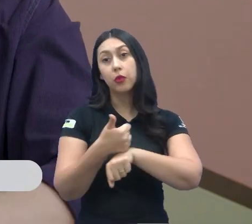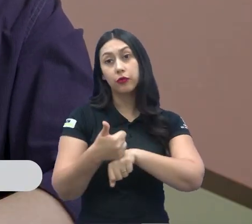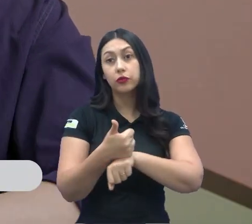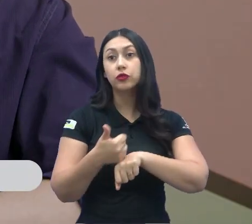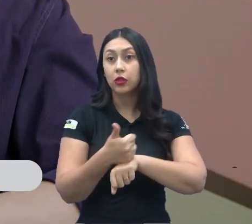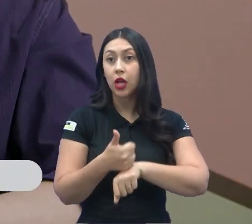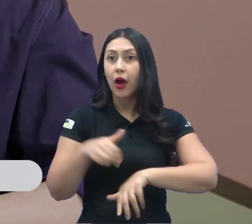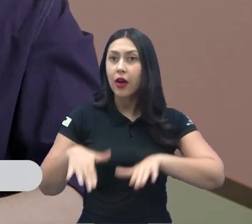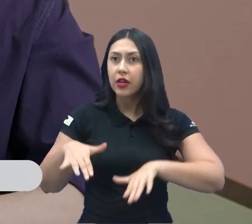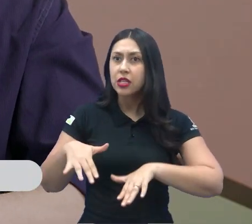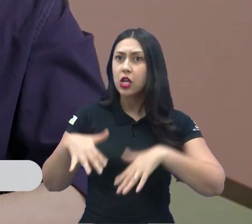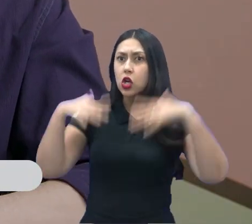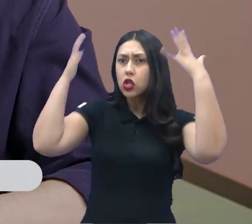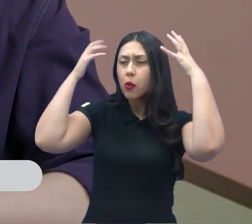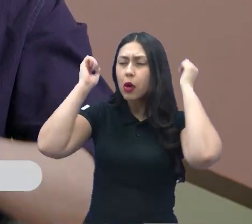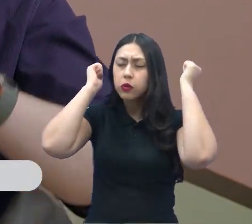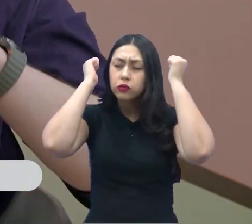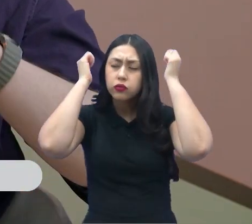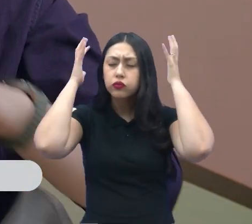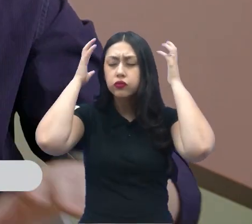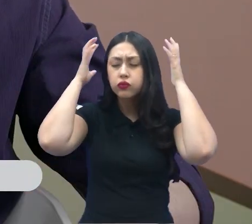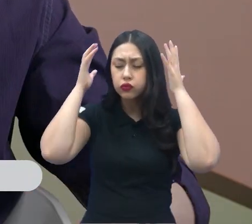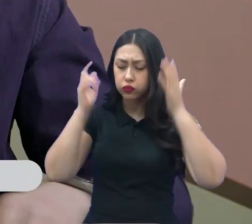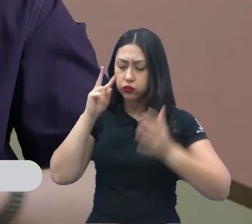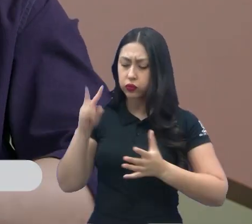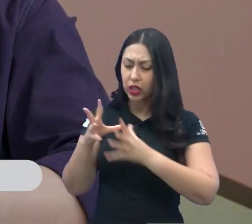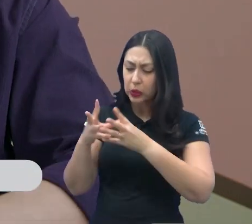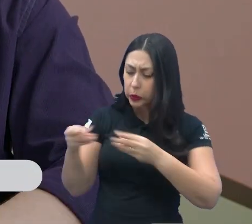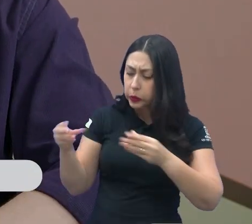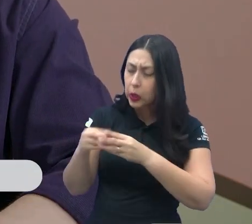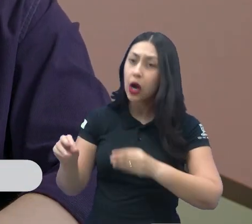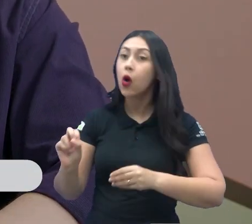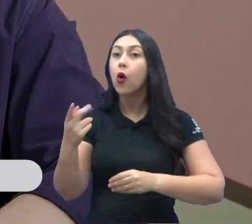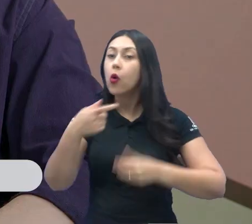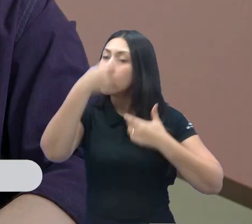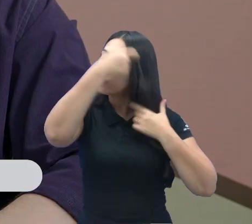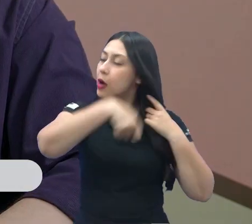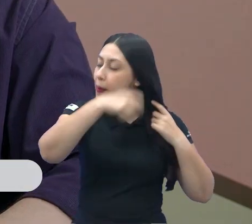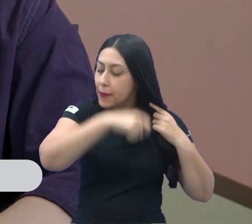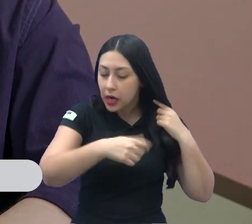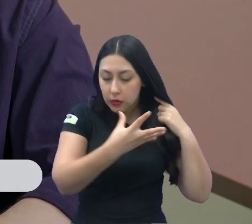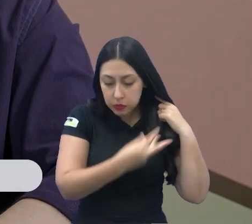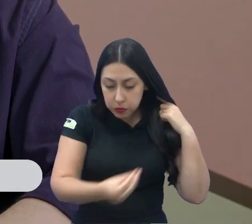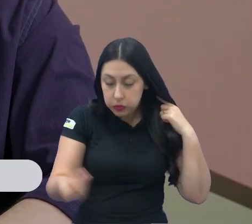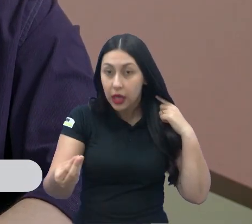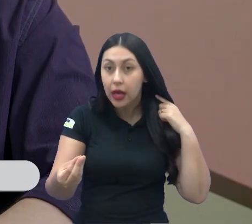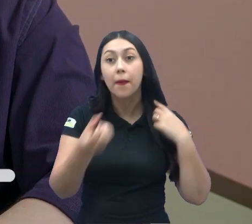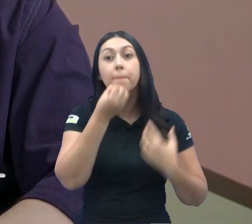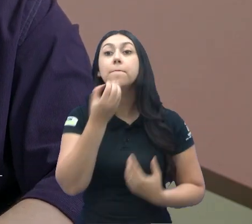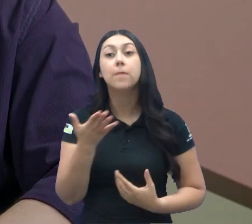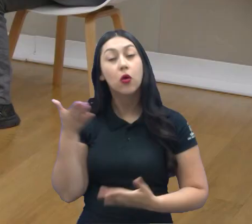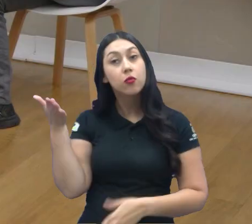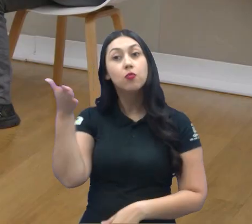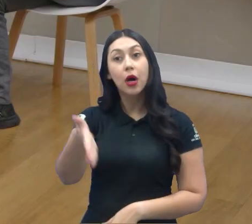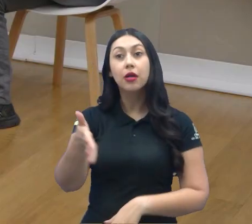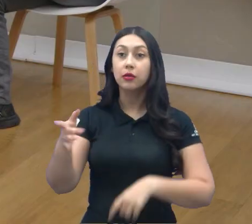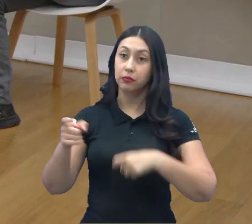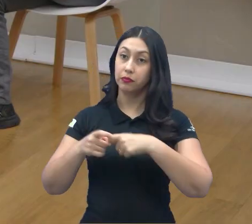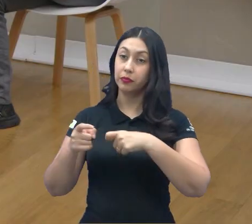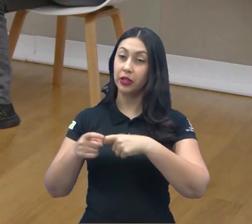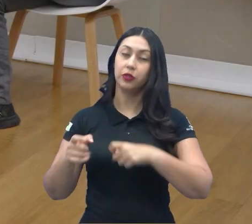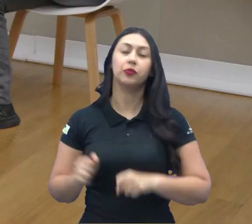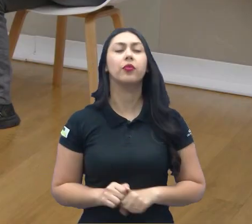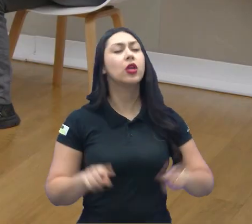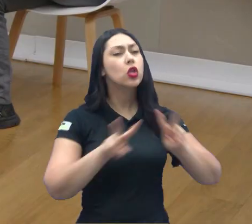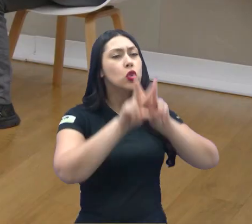cabelo no banho, ao pentear o cabelo, muitos fios no chão, aí é legal já ficar de olho e buscar um especialista. E quando a gente fala em calvície, tem